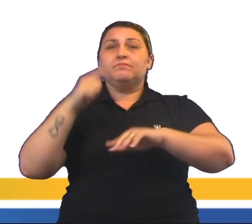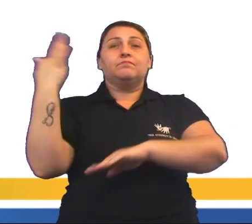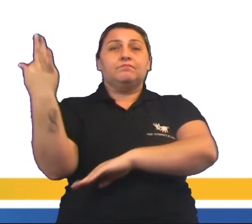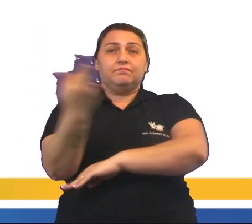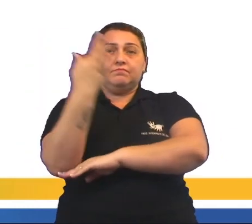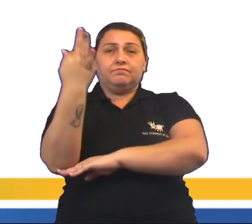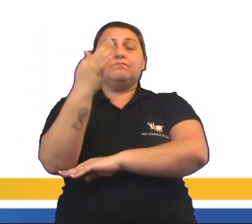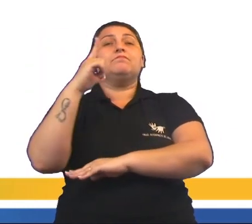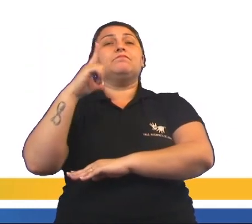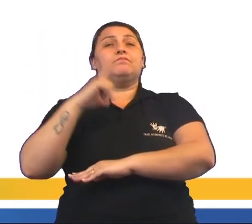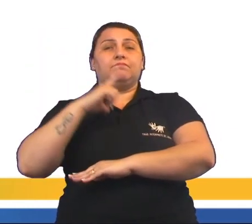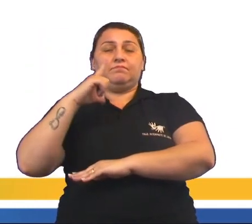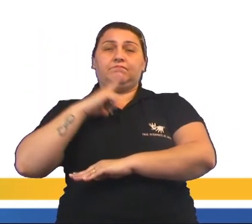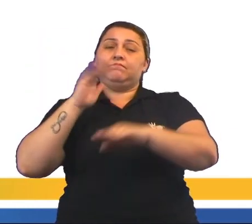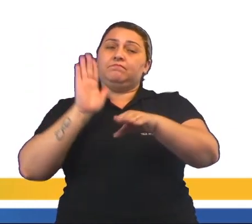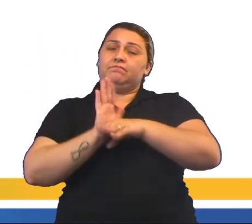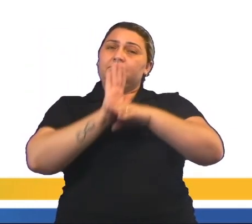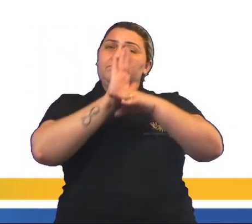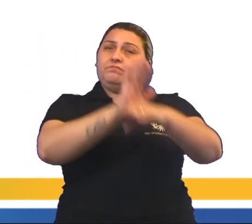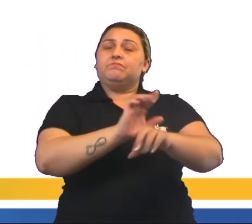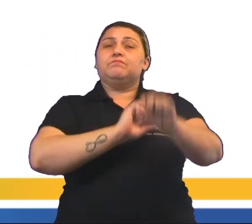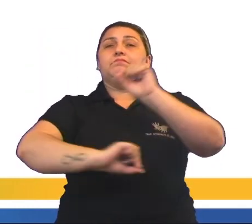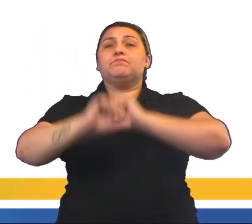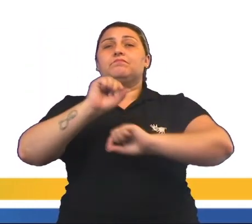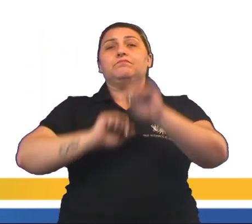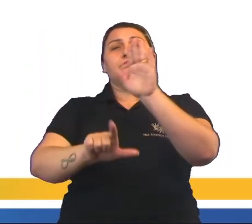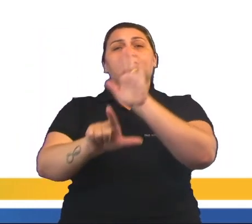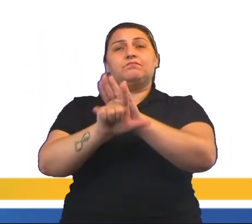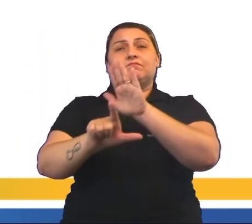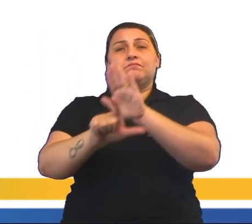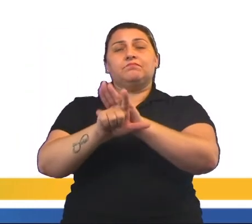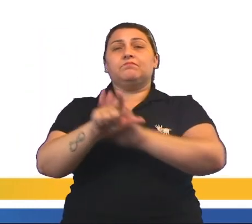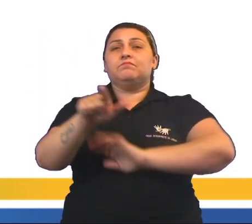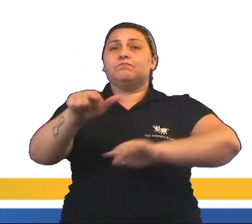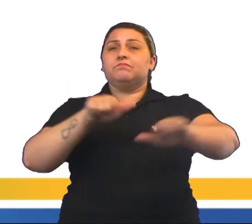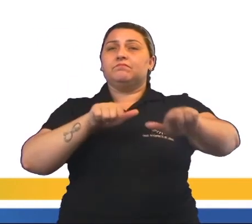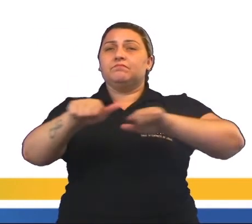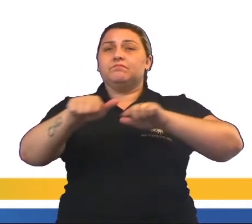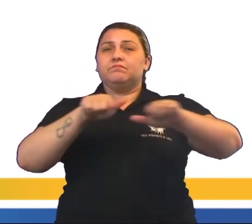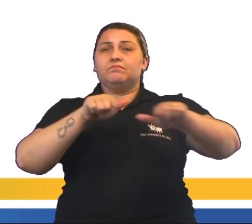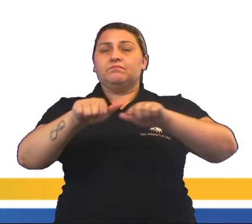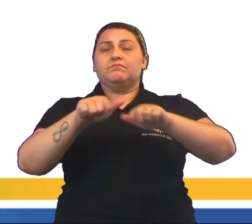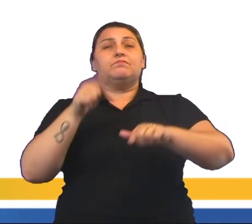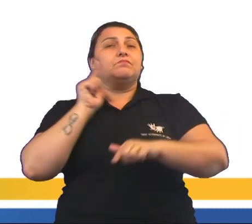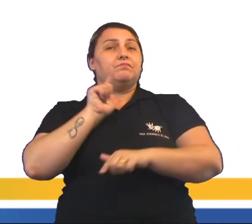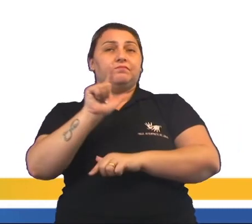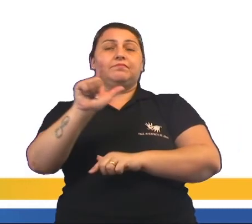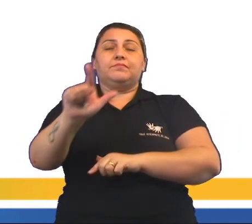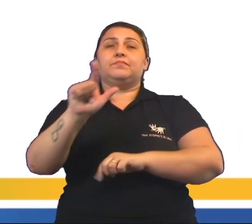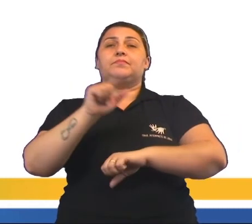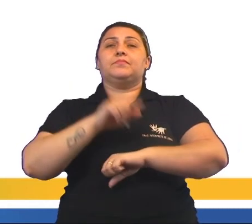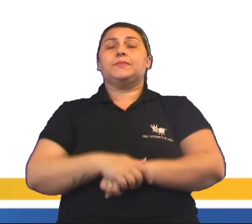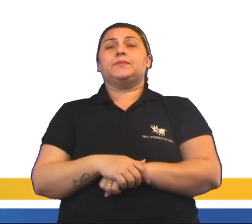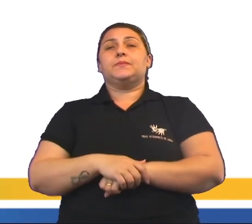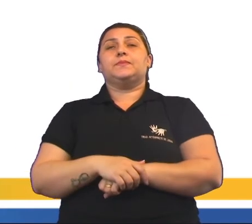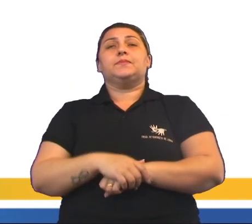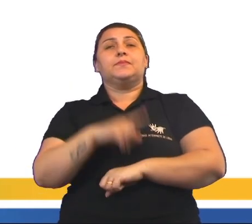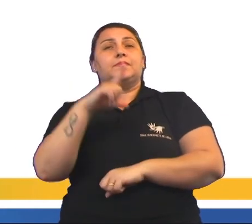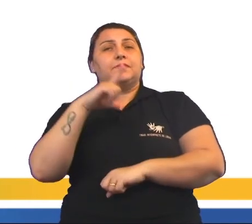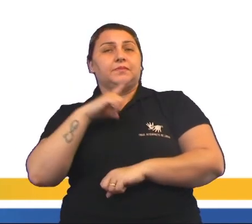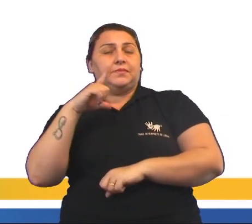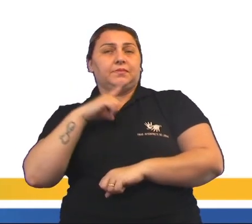formal, ele tem a cobertura no que diz respeito à legislação trabalhista, ou seja, ele consegue e ele